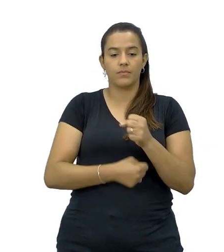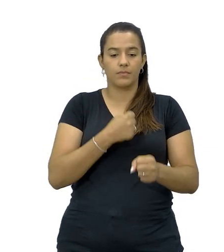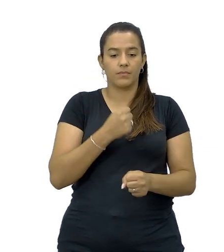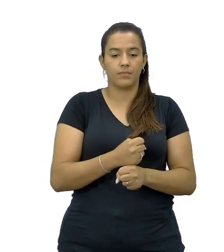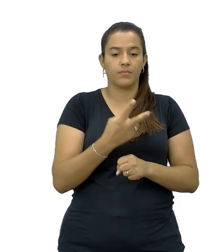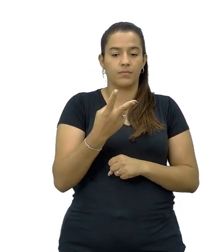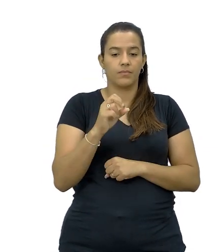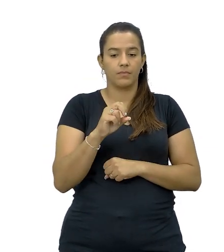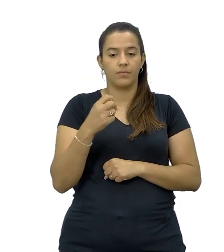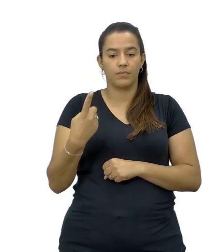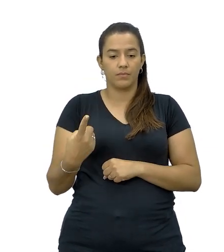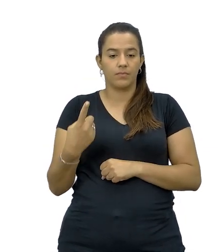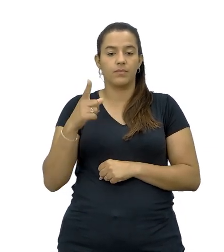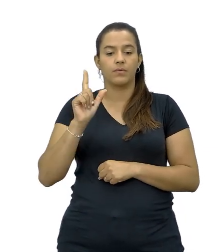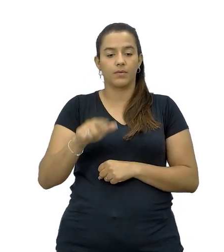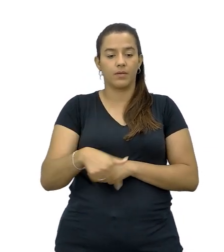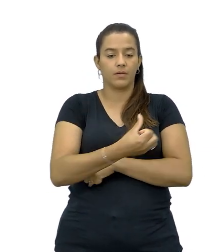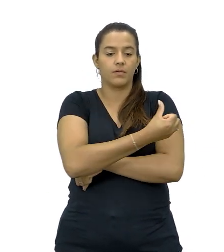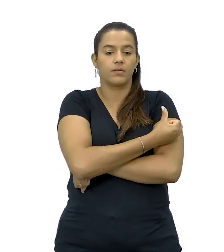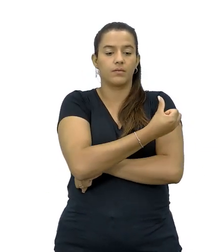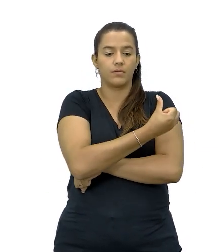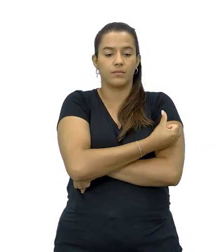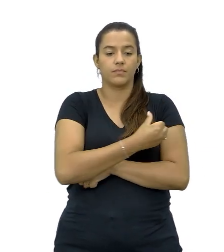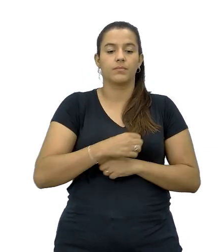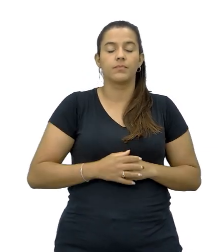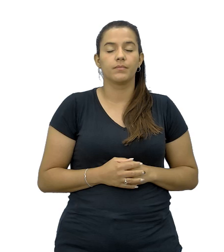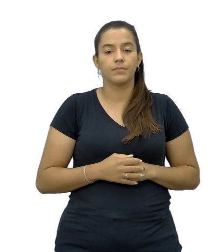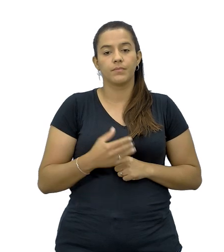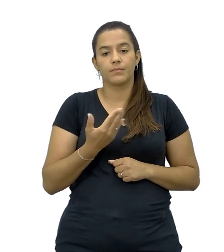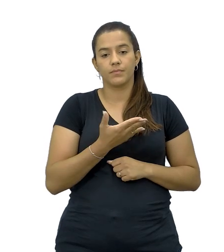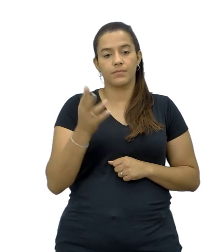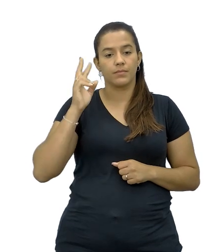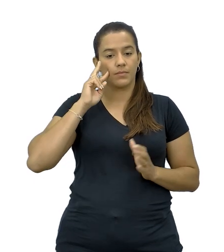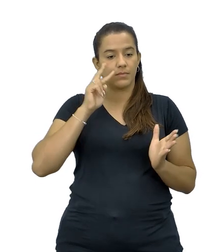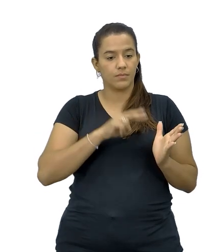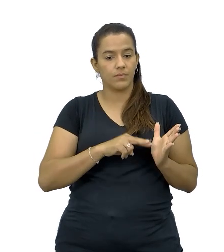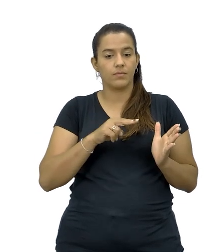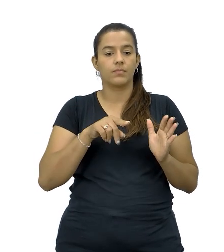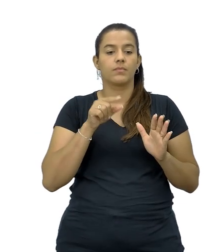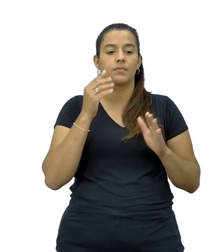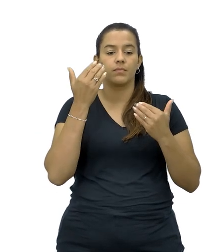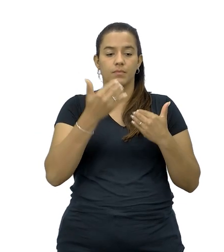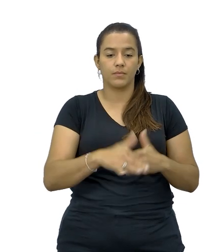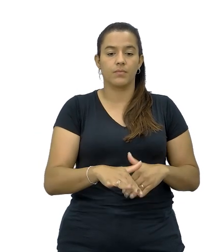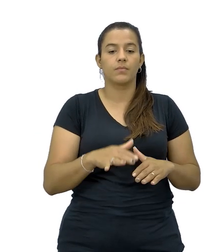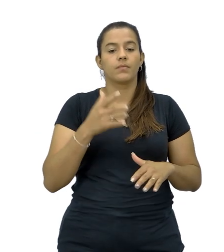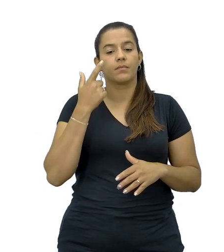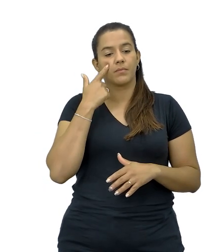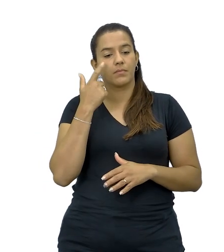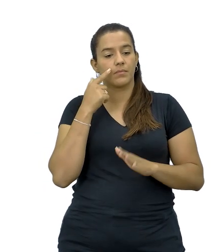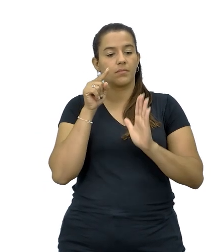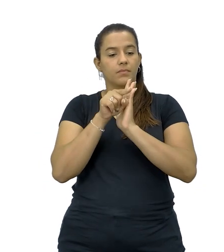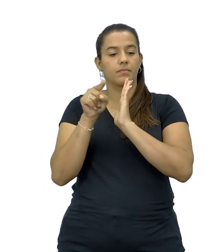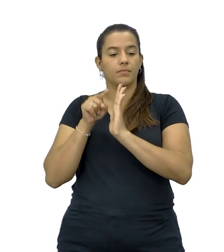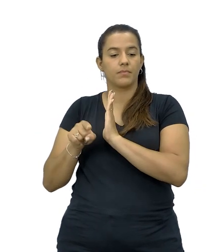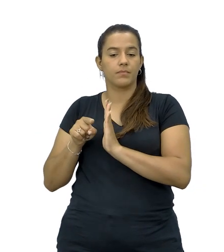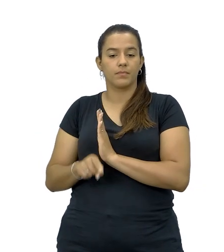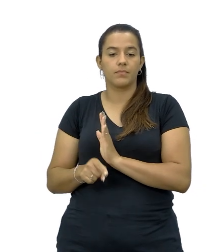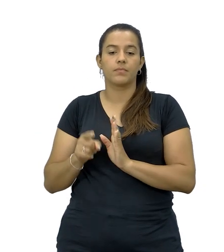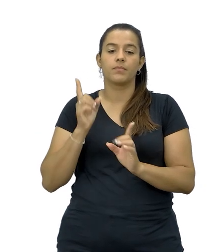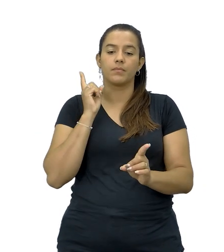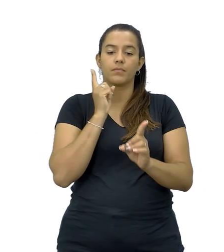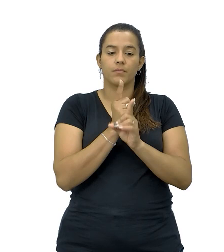2021, sexto ano do ensino fundamental, tá bom? Olhei para essa prova, olhei as questões e descobri que